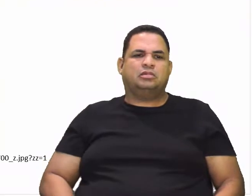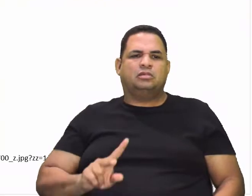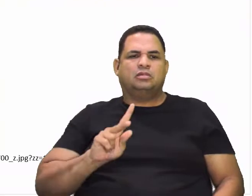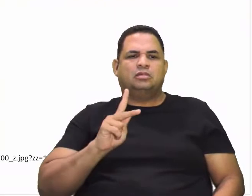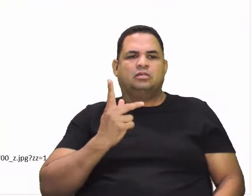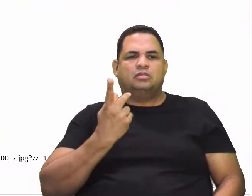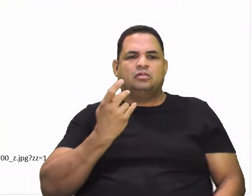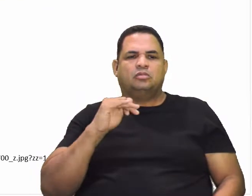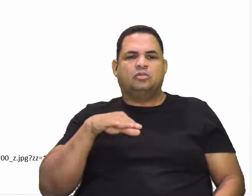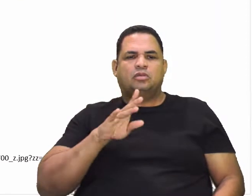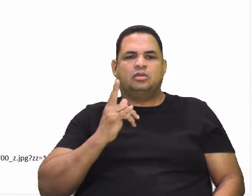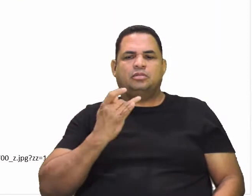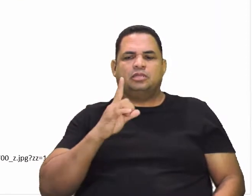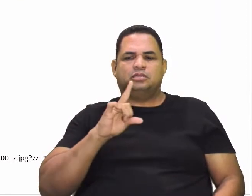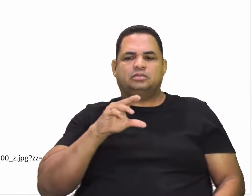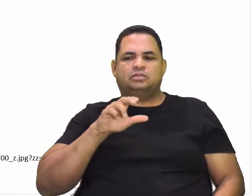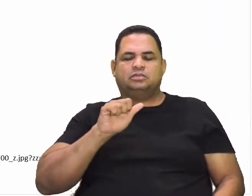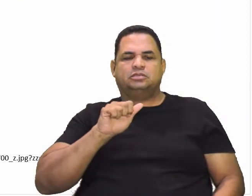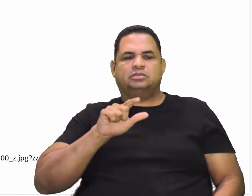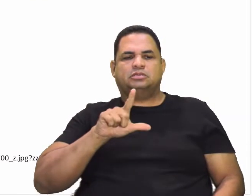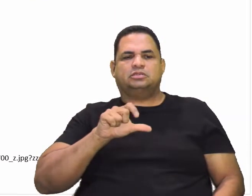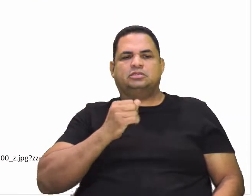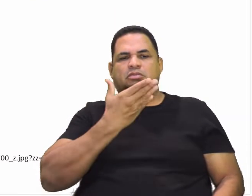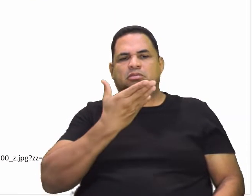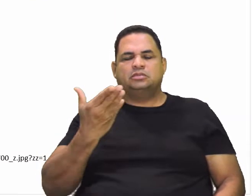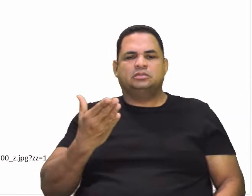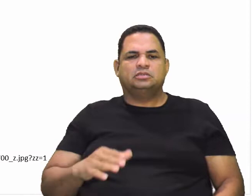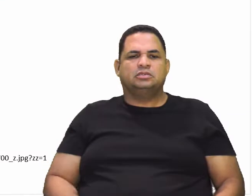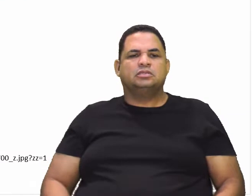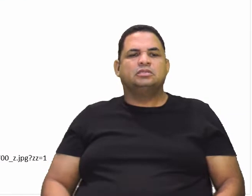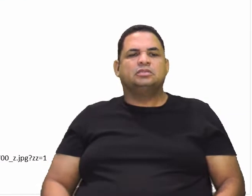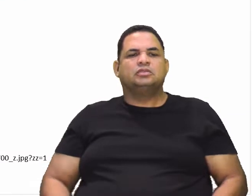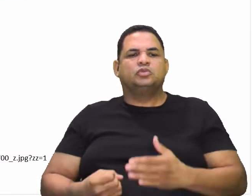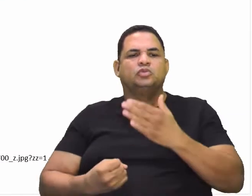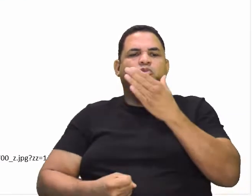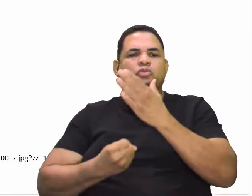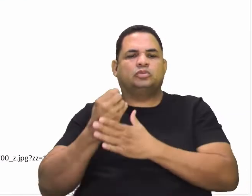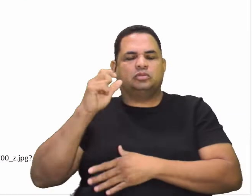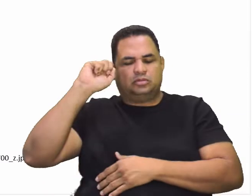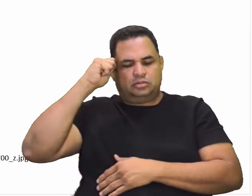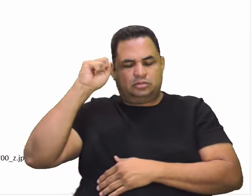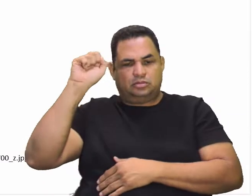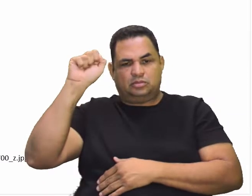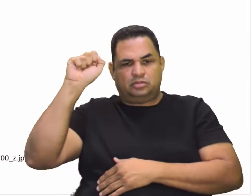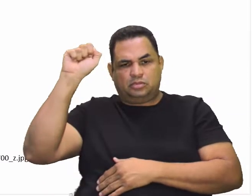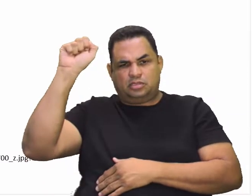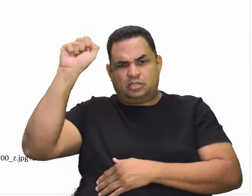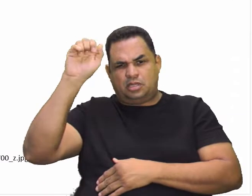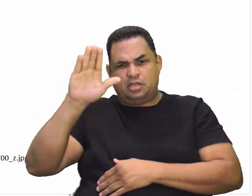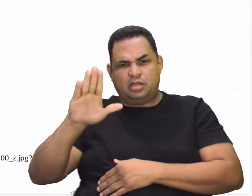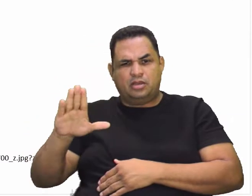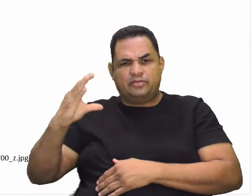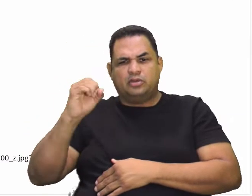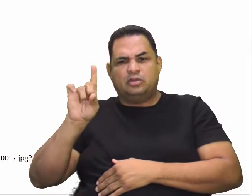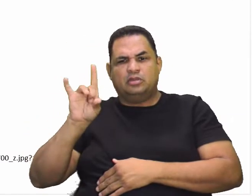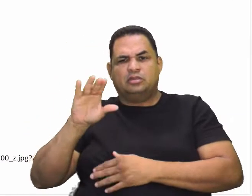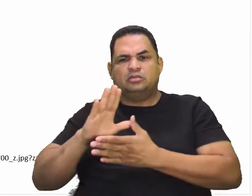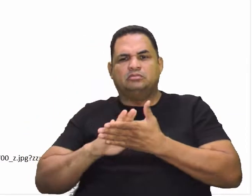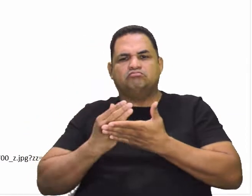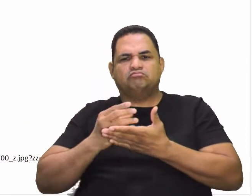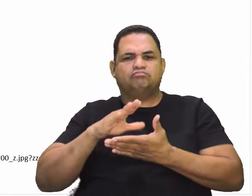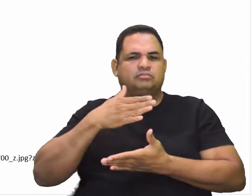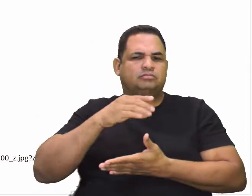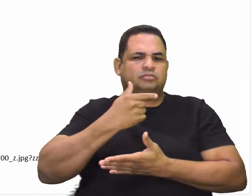Homo habilis. Homo habilis. Surgiu na África Oriental por volta de